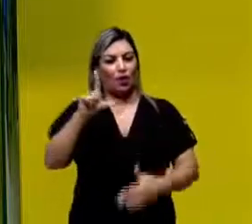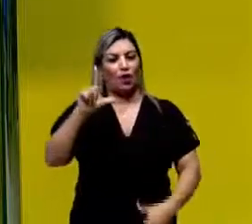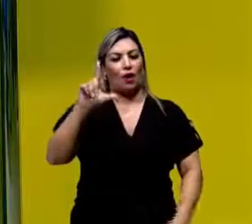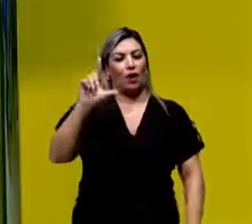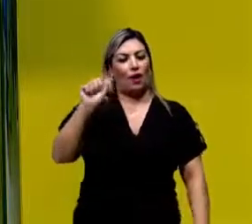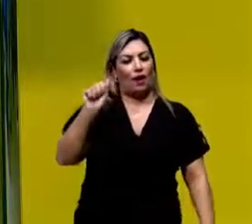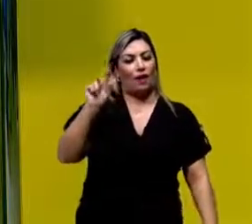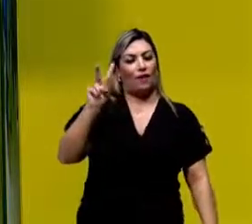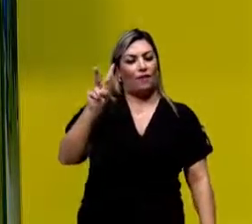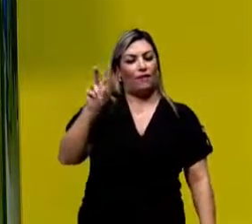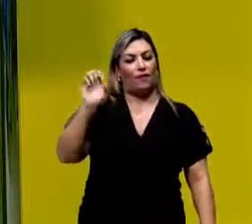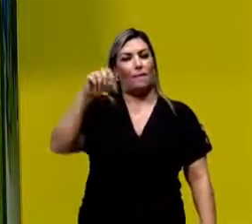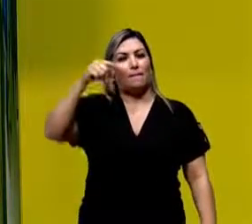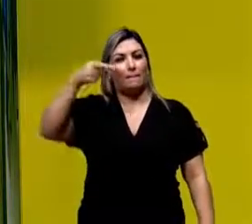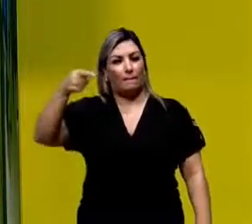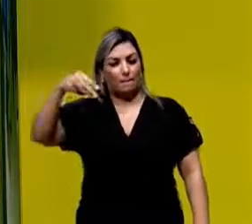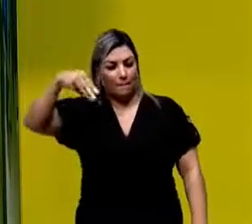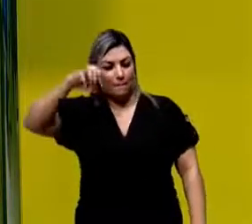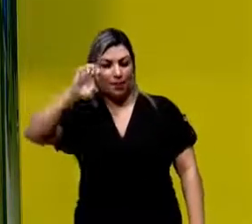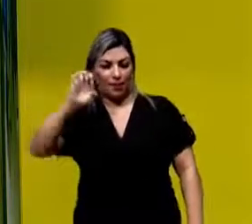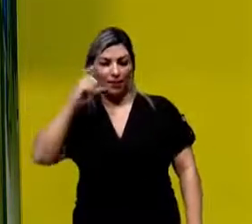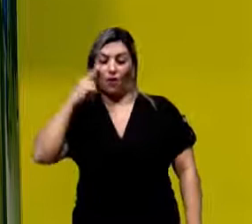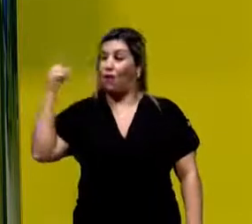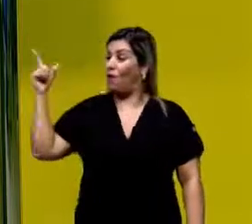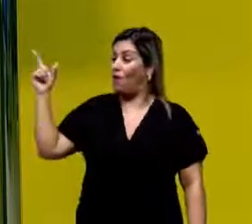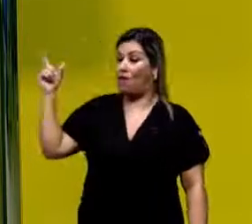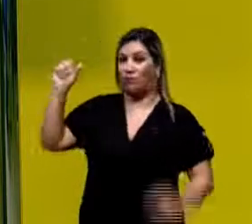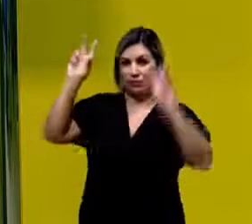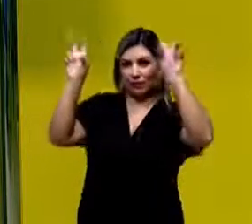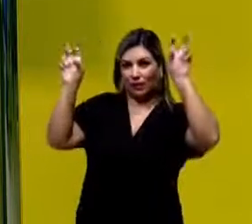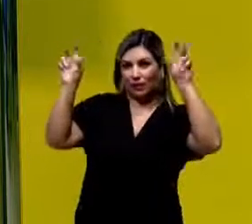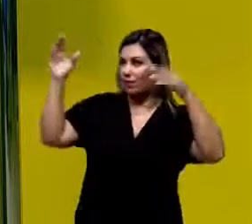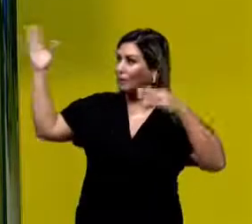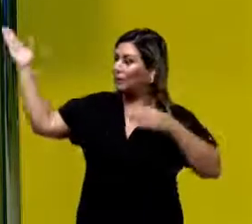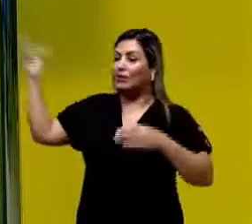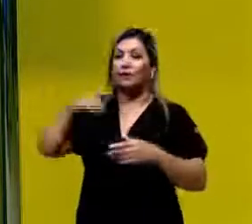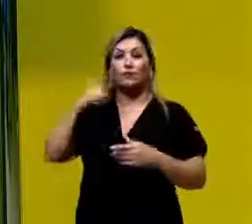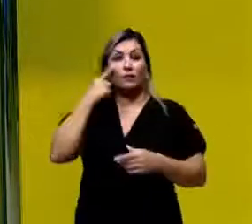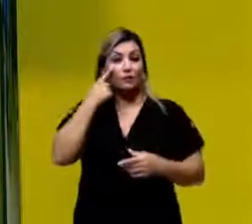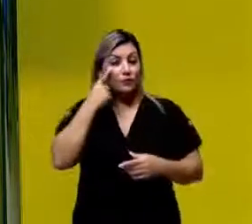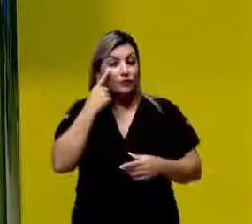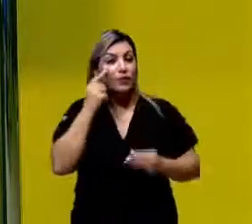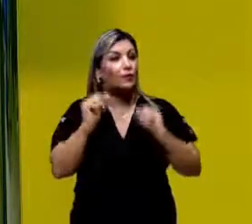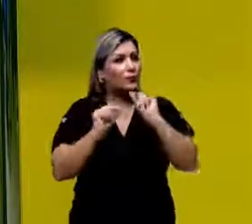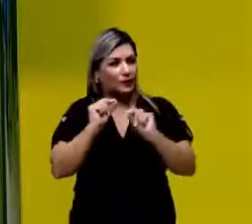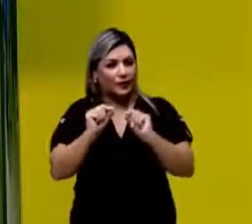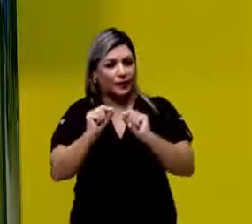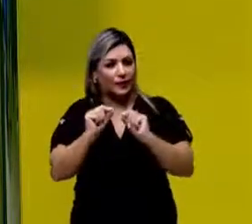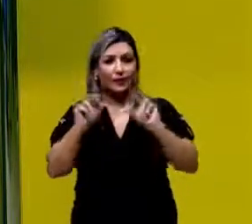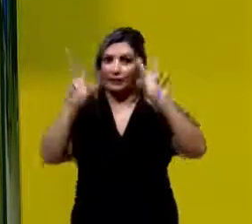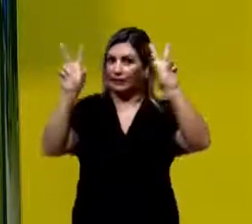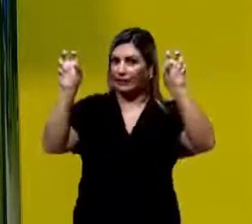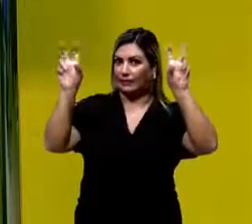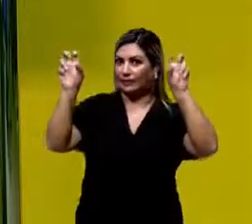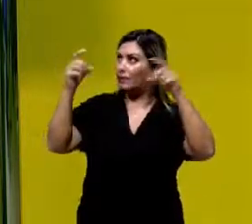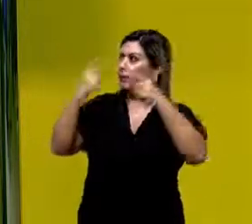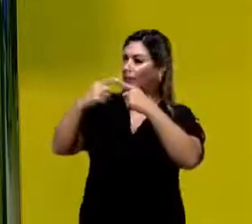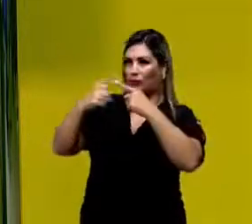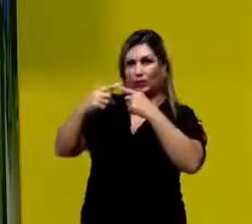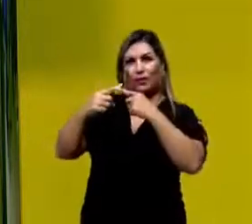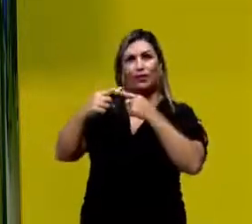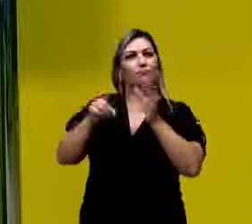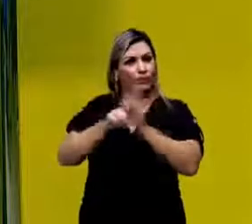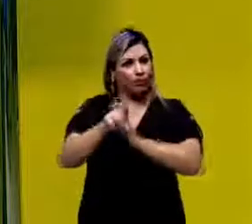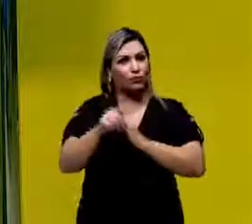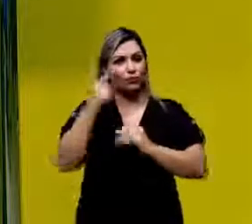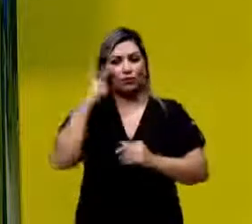money creating and showers on wheels free home last a gente vai ver esse título aqui porque ele